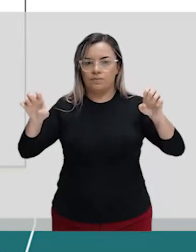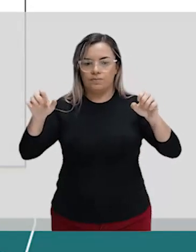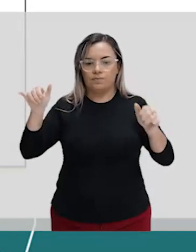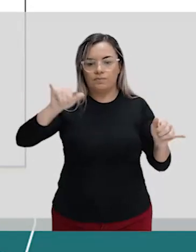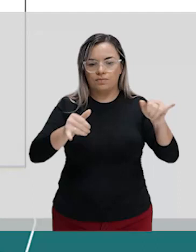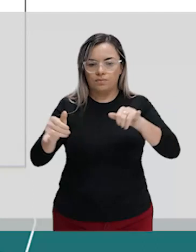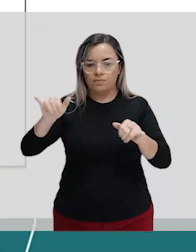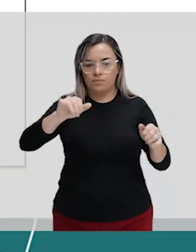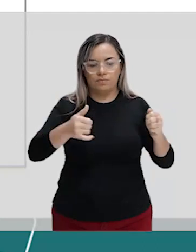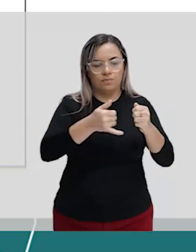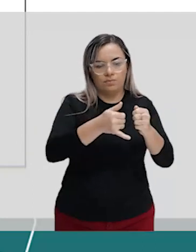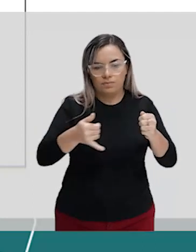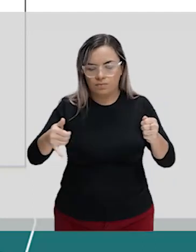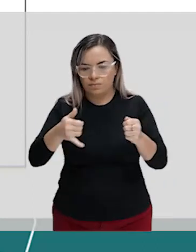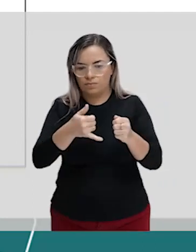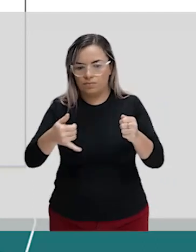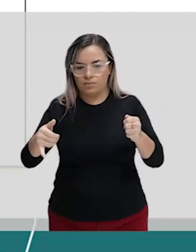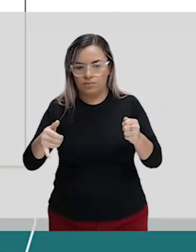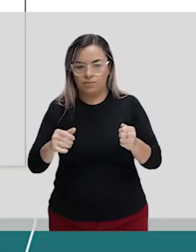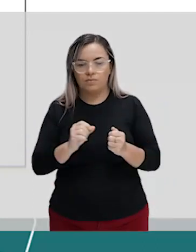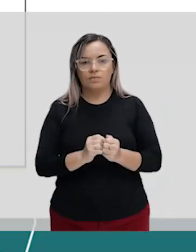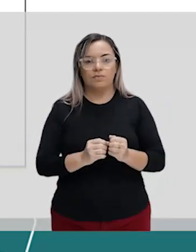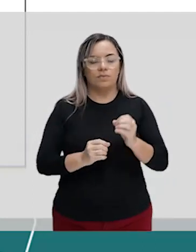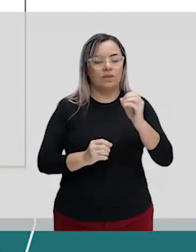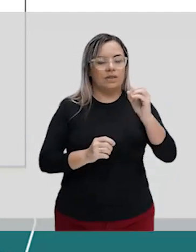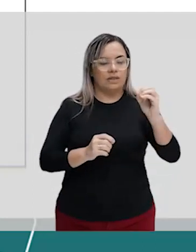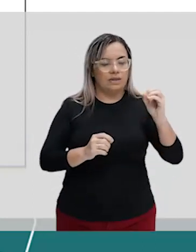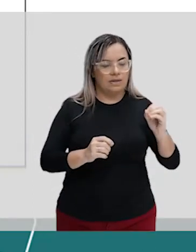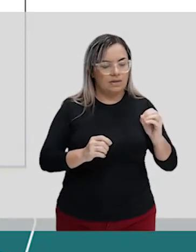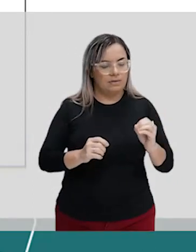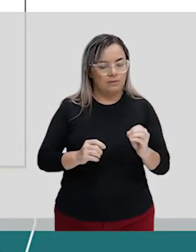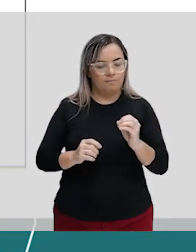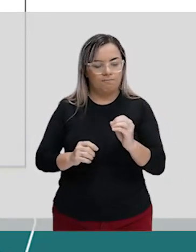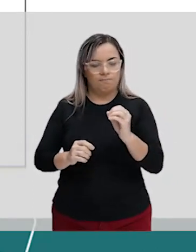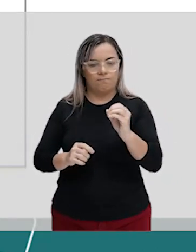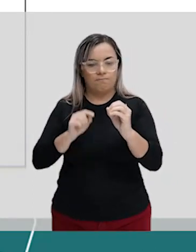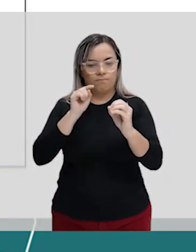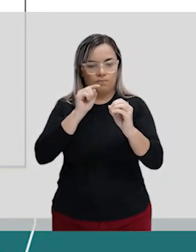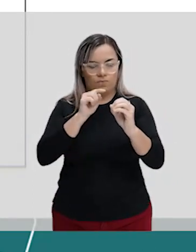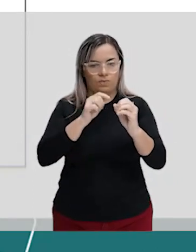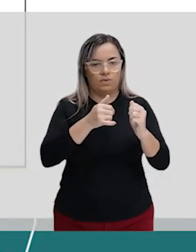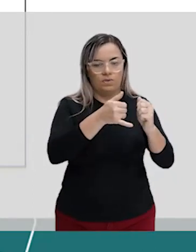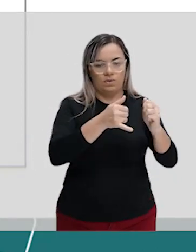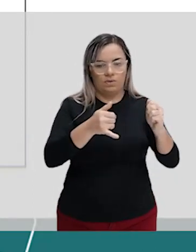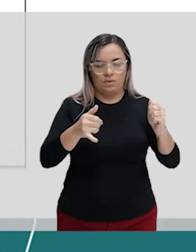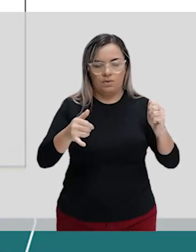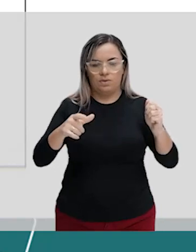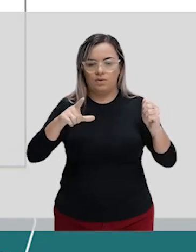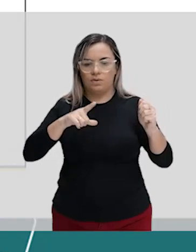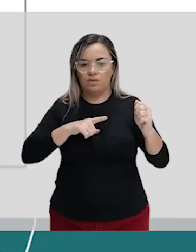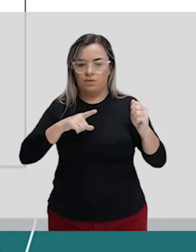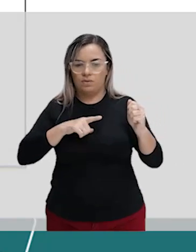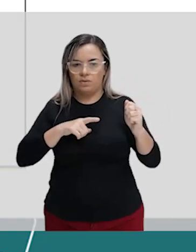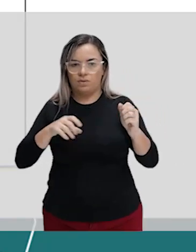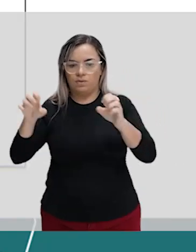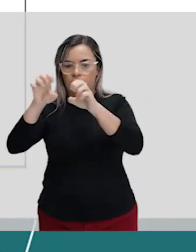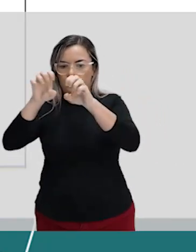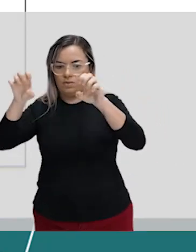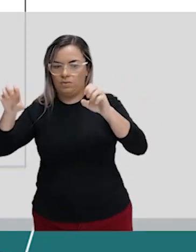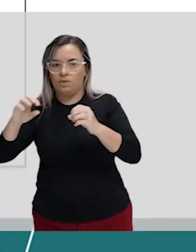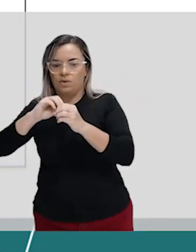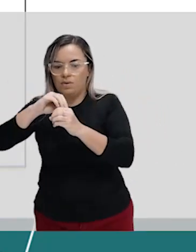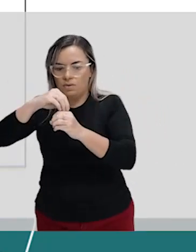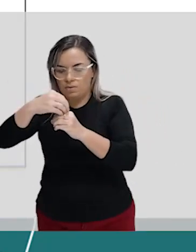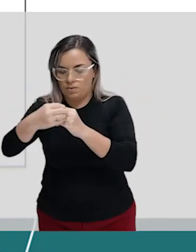um aminoácido. Cada bolinha dessa aqui, que é um aminoácido, ela tem essa esquematização aqui da